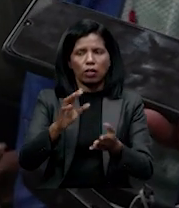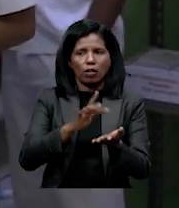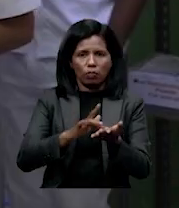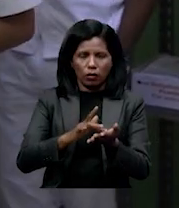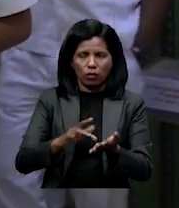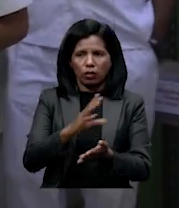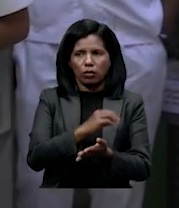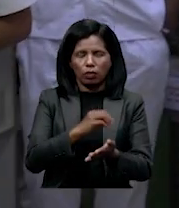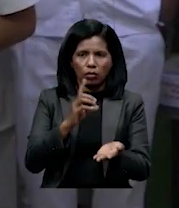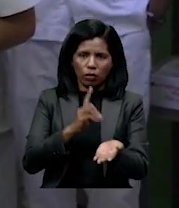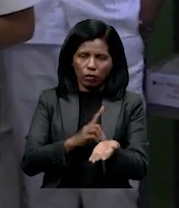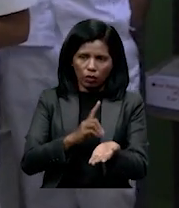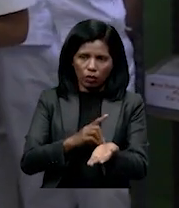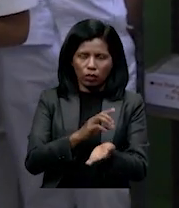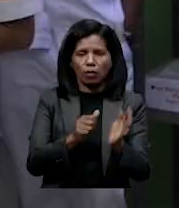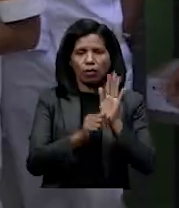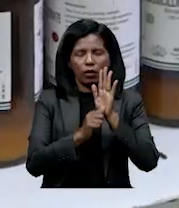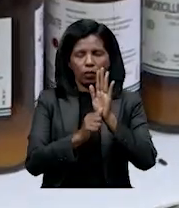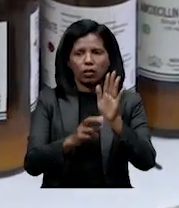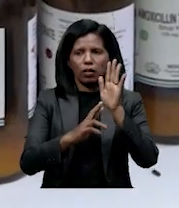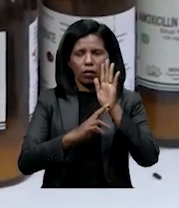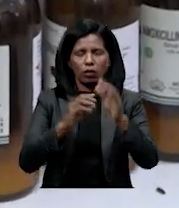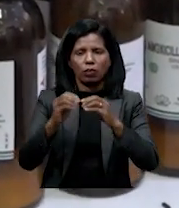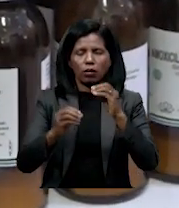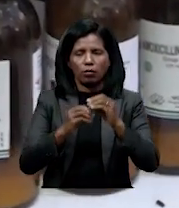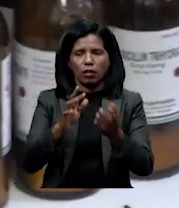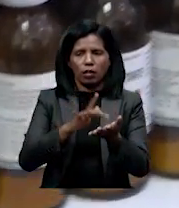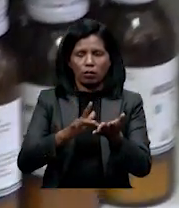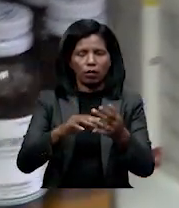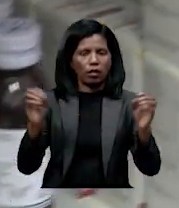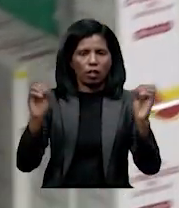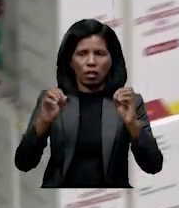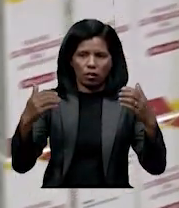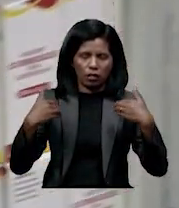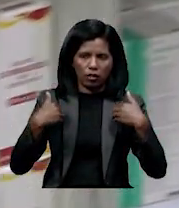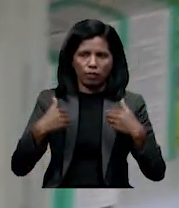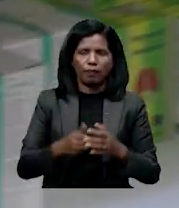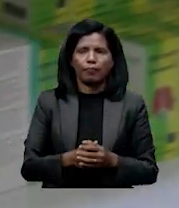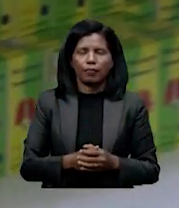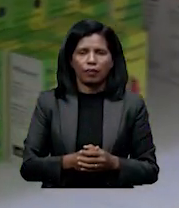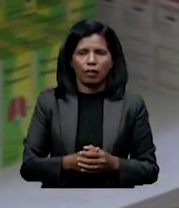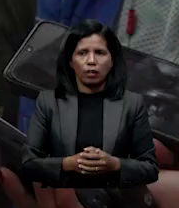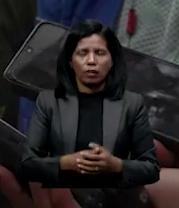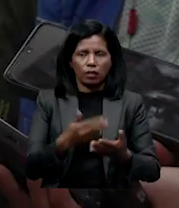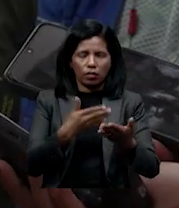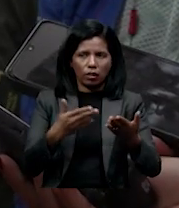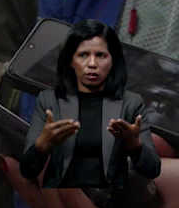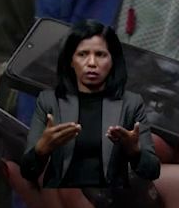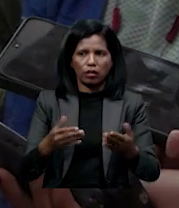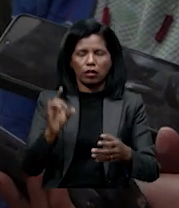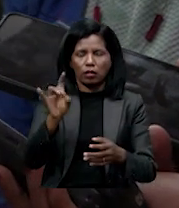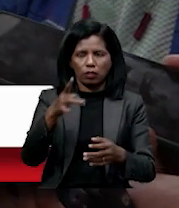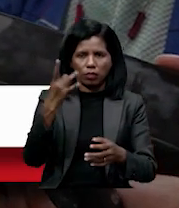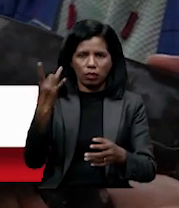no Medicamento, onde apresenta relatório com a Bai Moro Crembela e Raona. A stock-out relata que 18, por